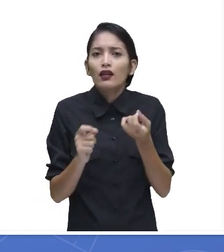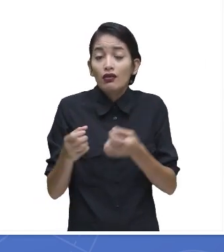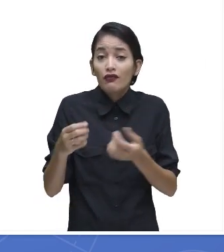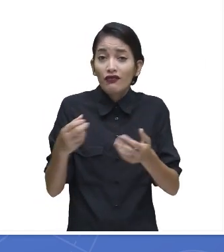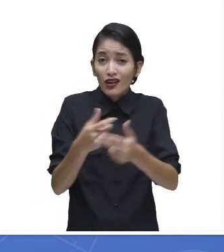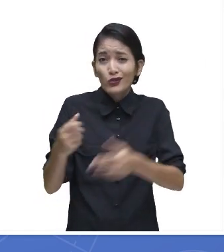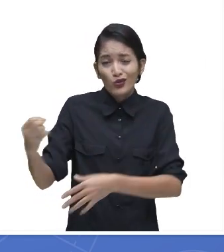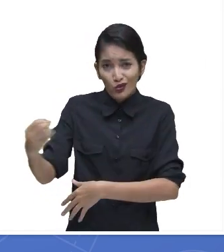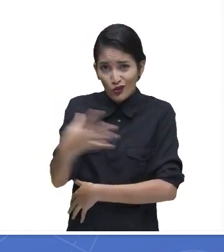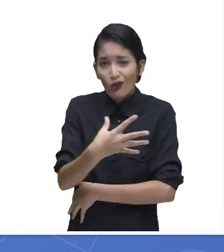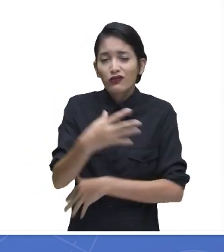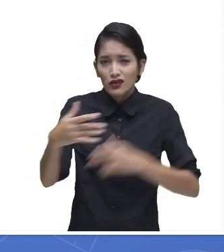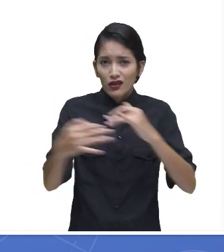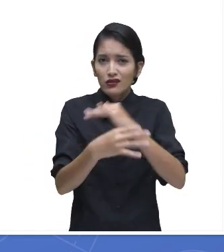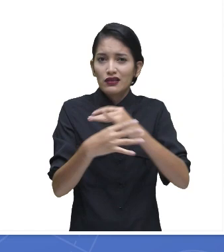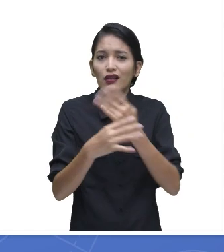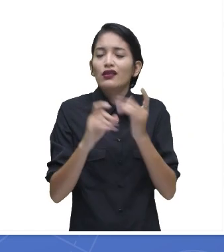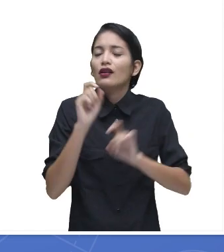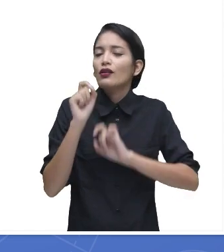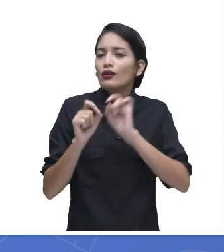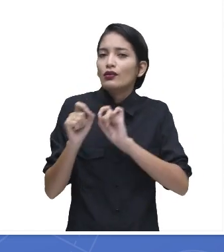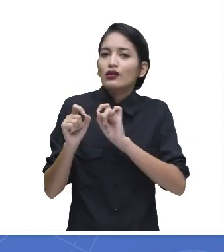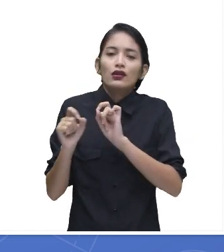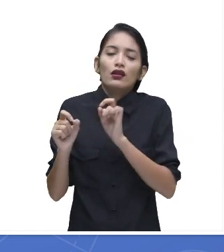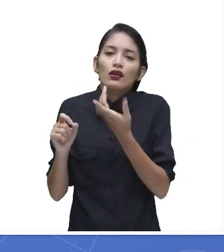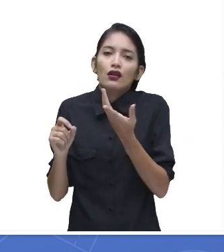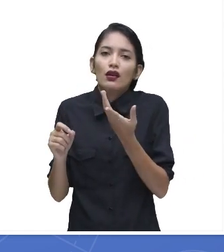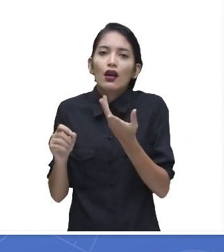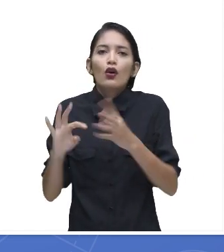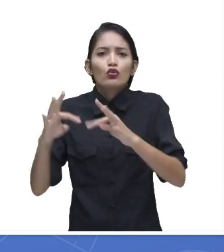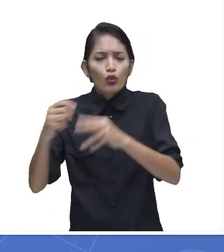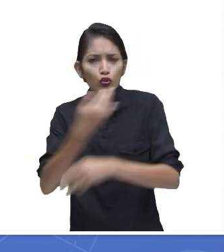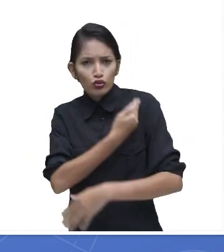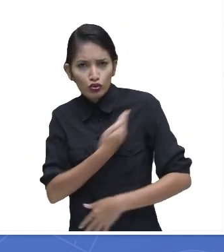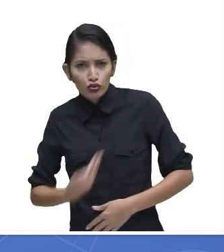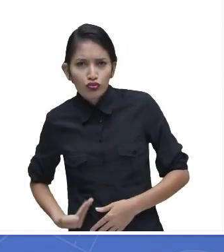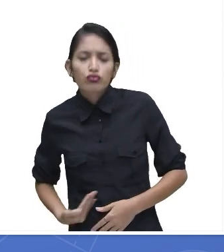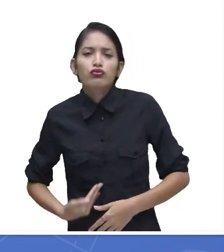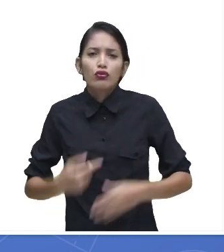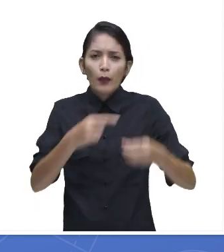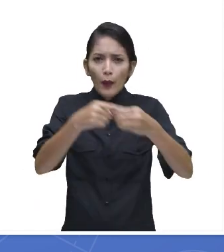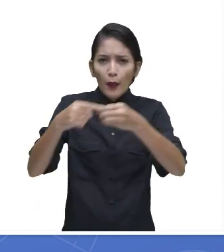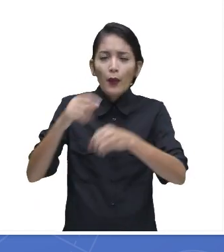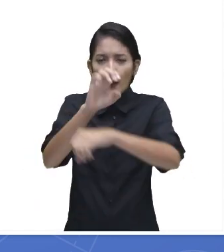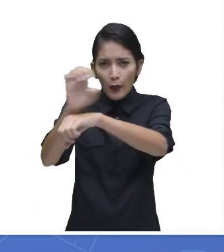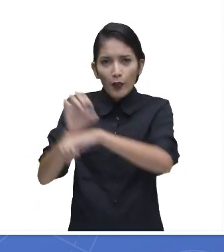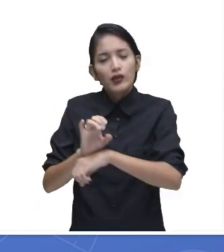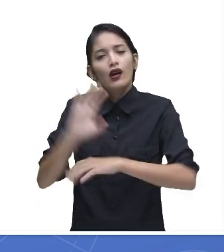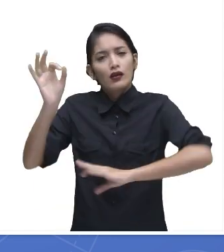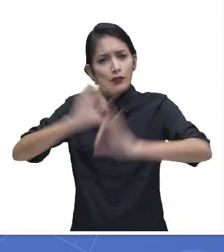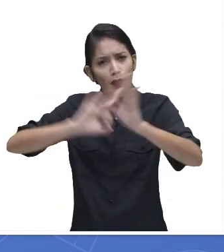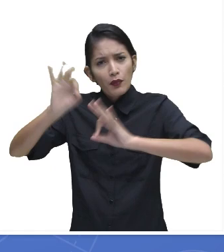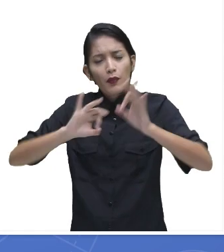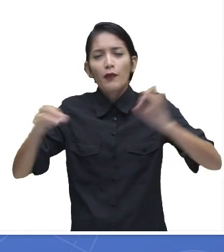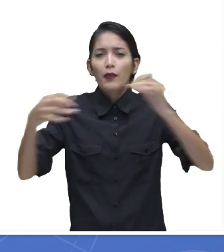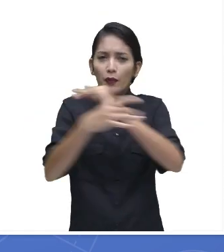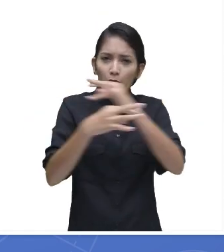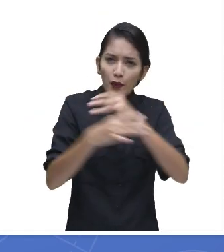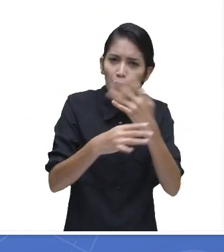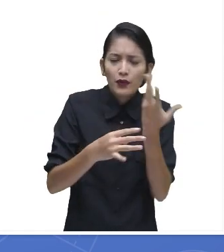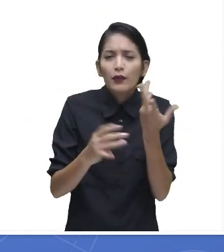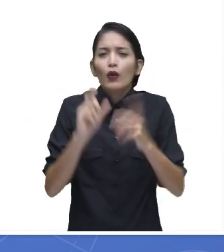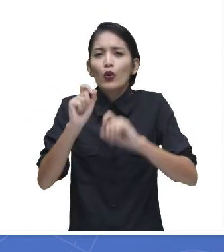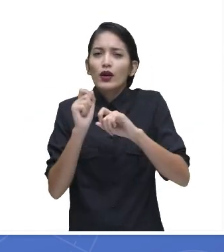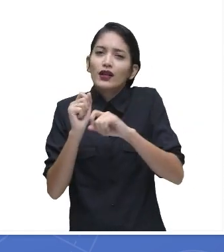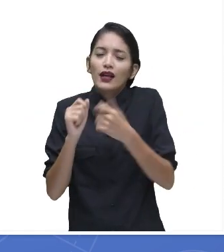modernização nessas cidades. Pelo menos é isso que todos os governantes municipais e estaduais planejam, né, para suas cidades, para se tornar cada